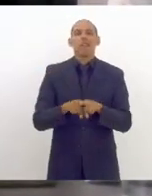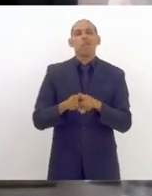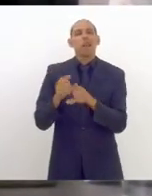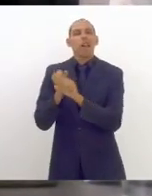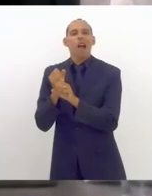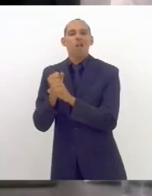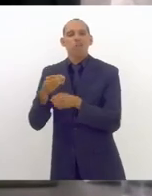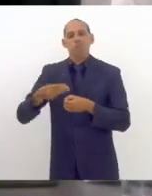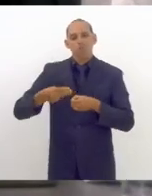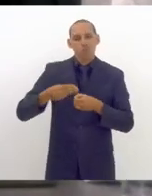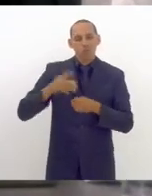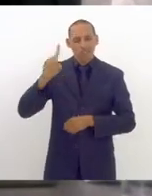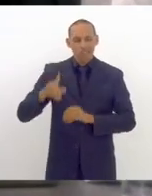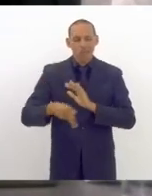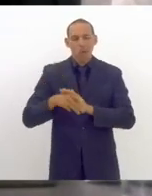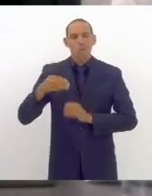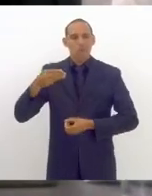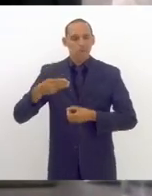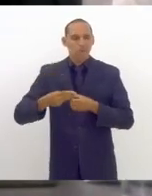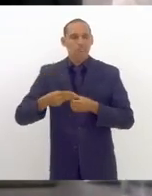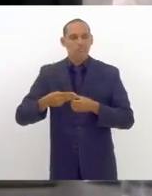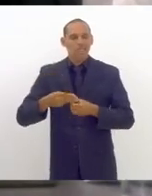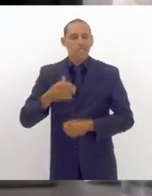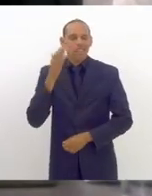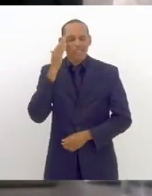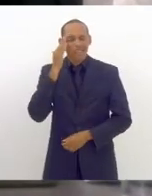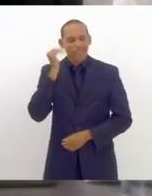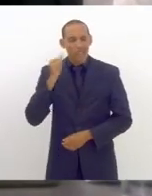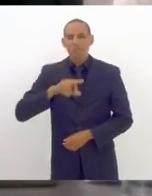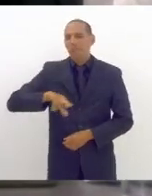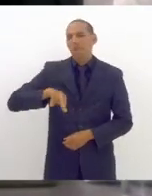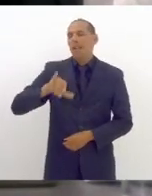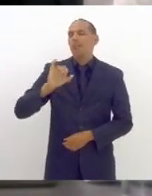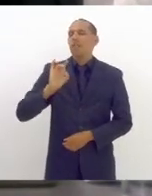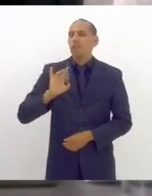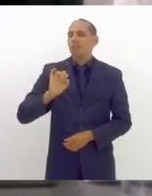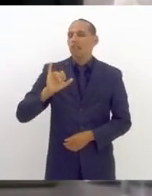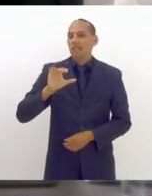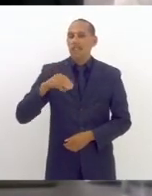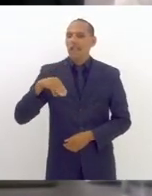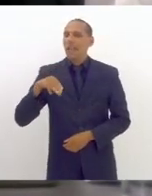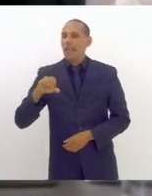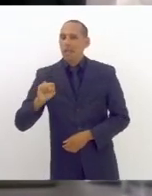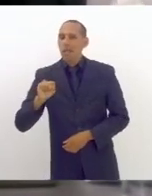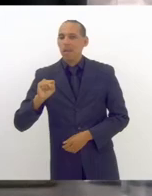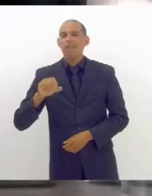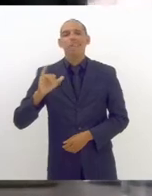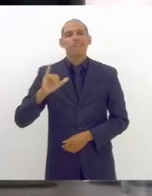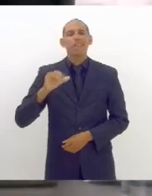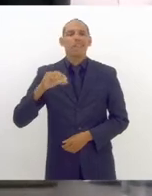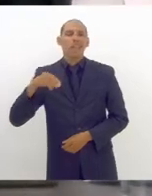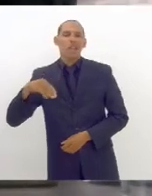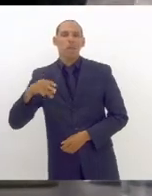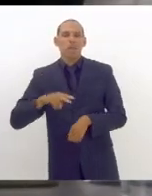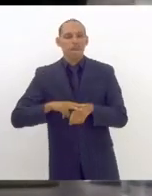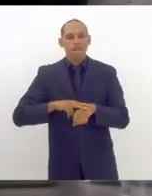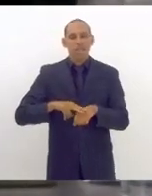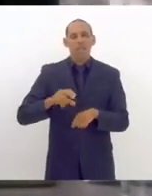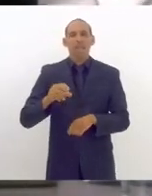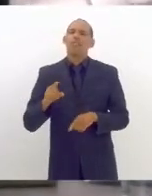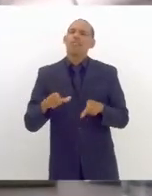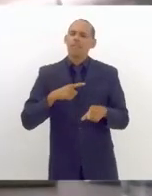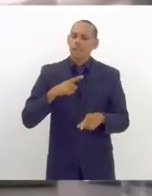municípios os direitos dos Municípios sabem que não é só ICM verde não é só a população tem arrecadação tem o valor